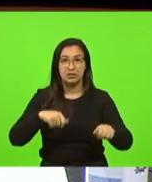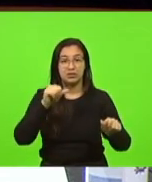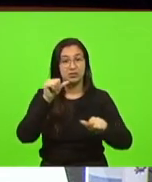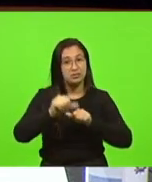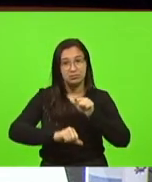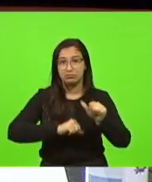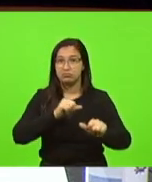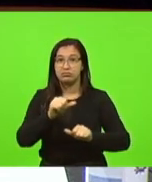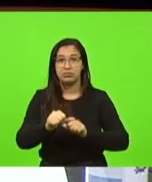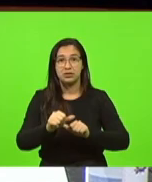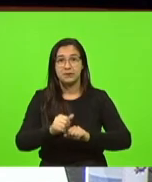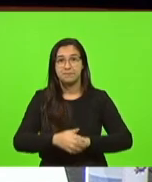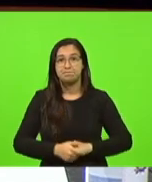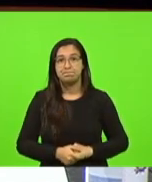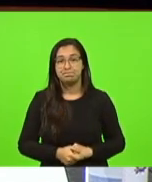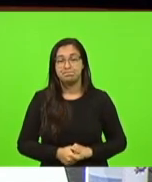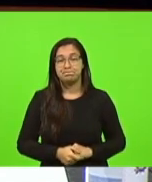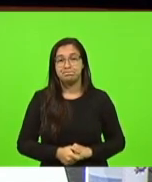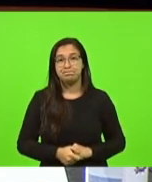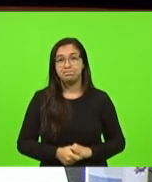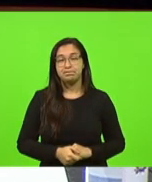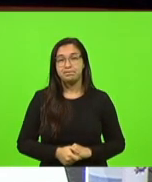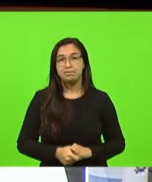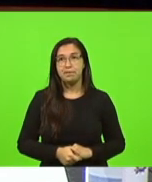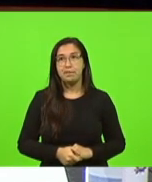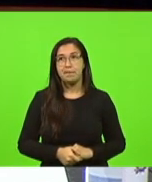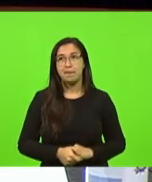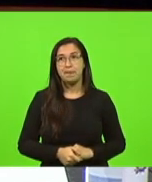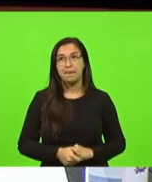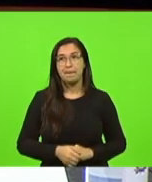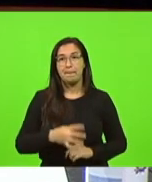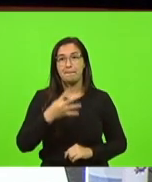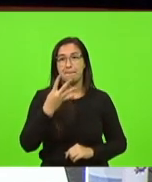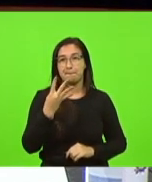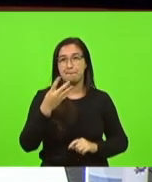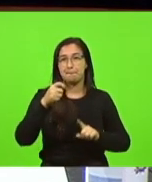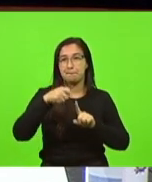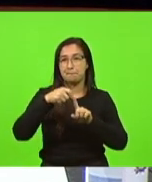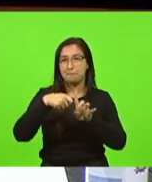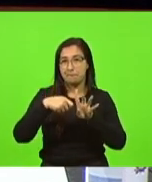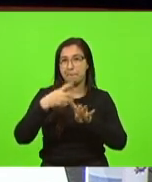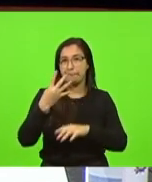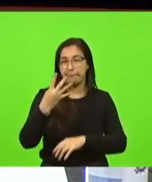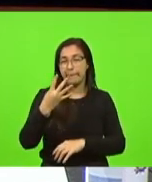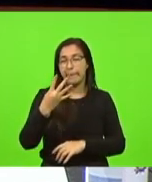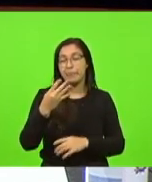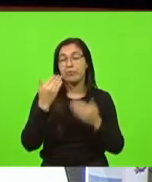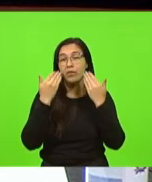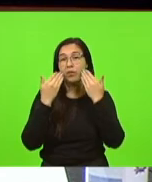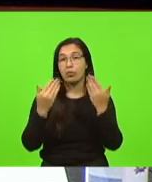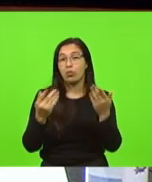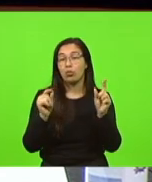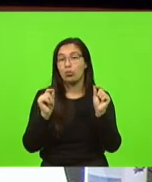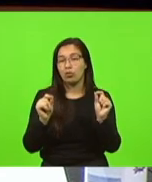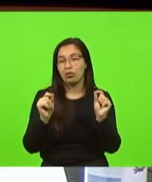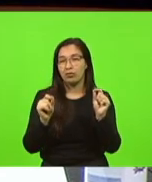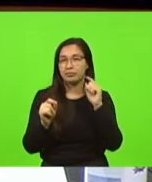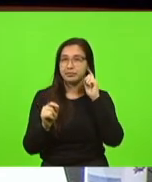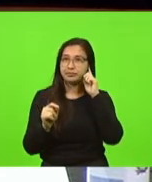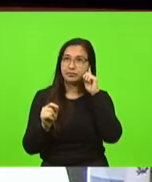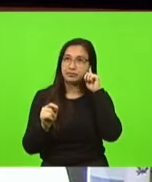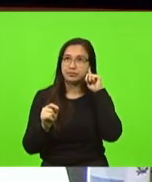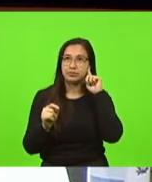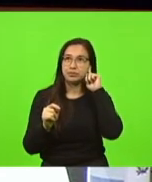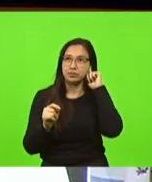atualização. E esses 4 meses mostrou efetivamente de